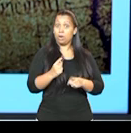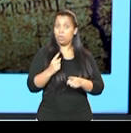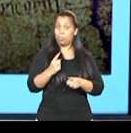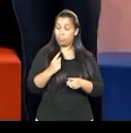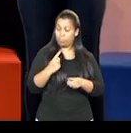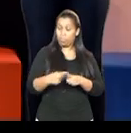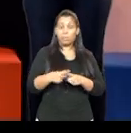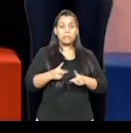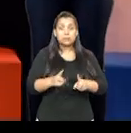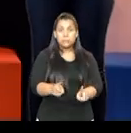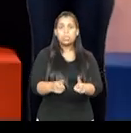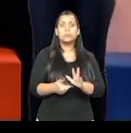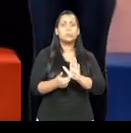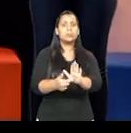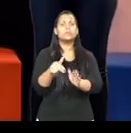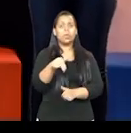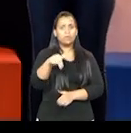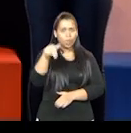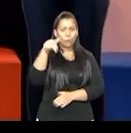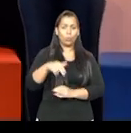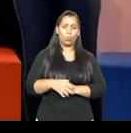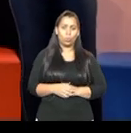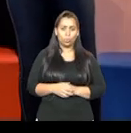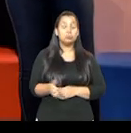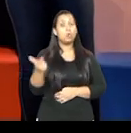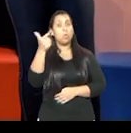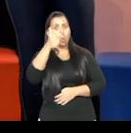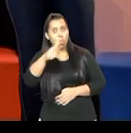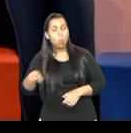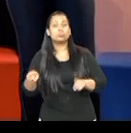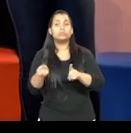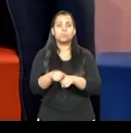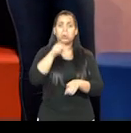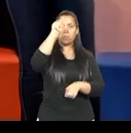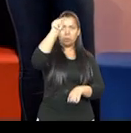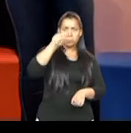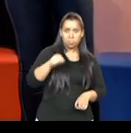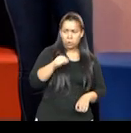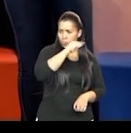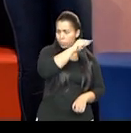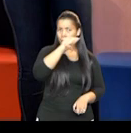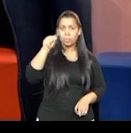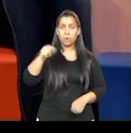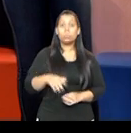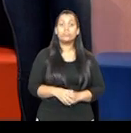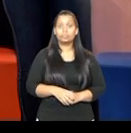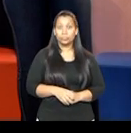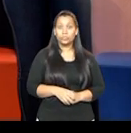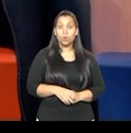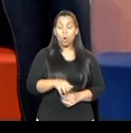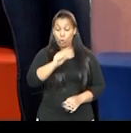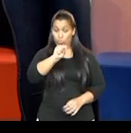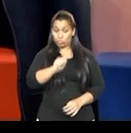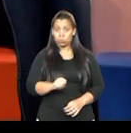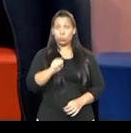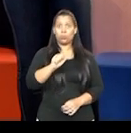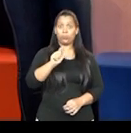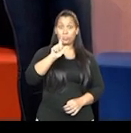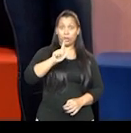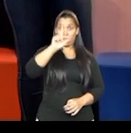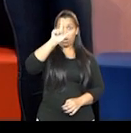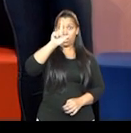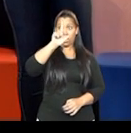geográfico. Além do norte, nós temos também outros pontos cardeais, que são o sul, o leste e o oeste, que